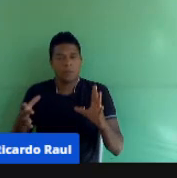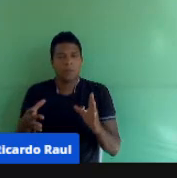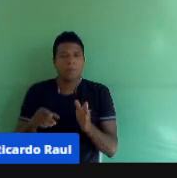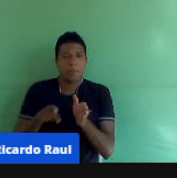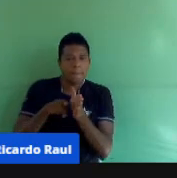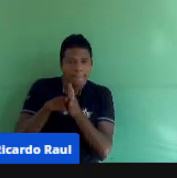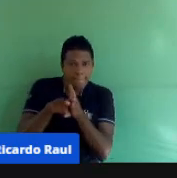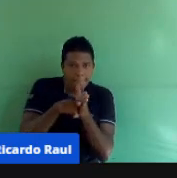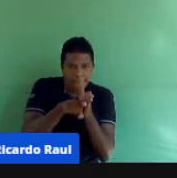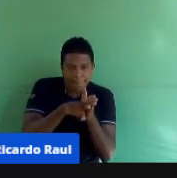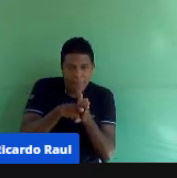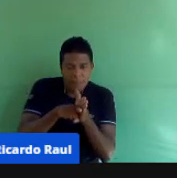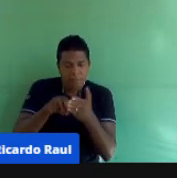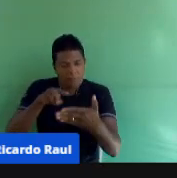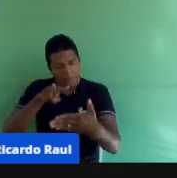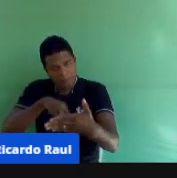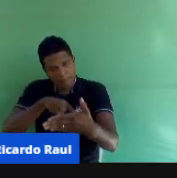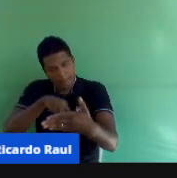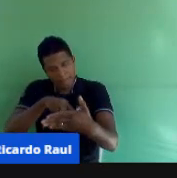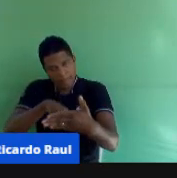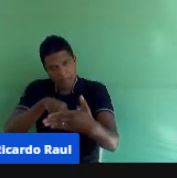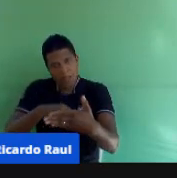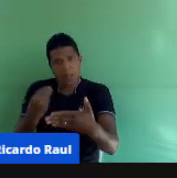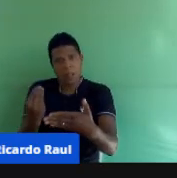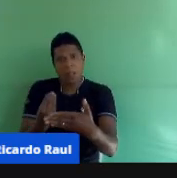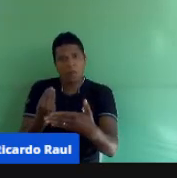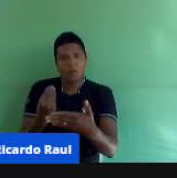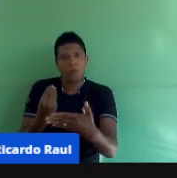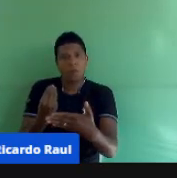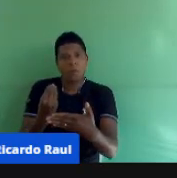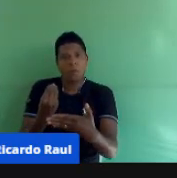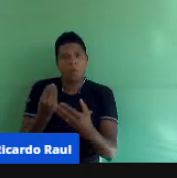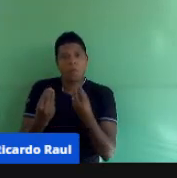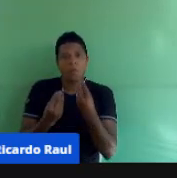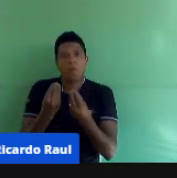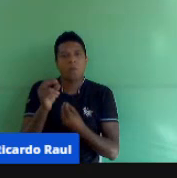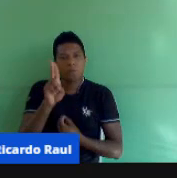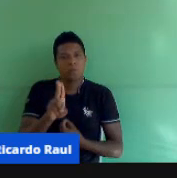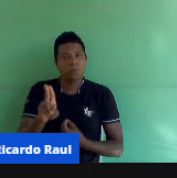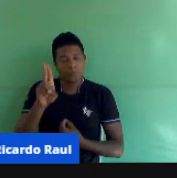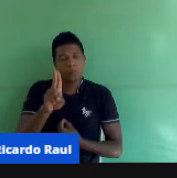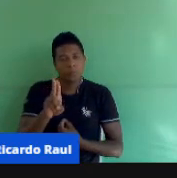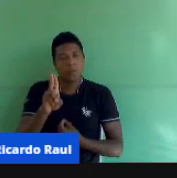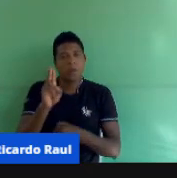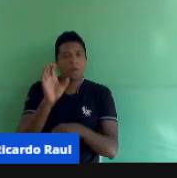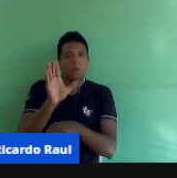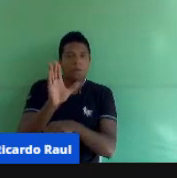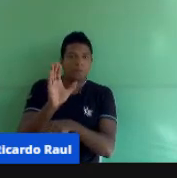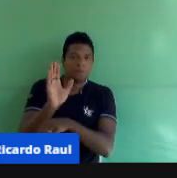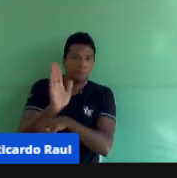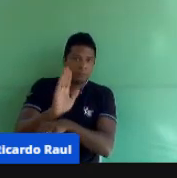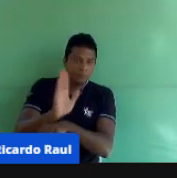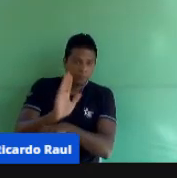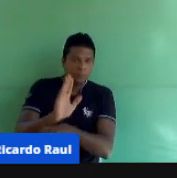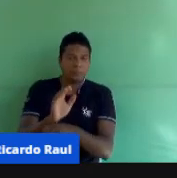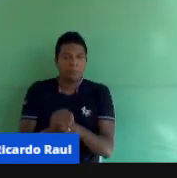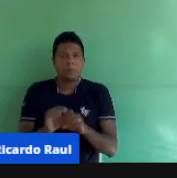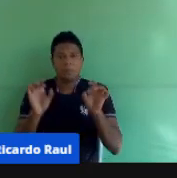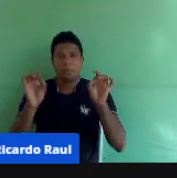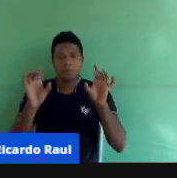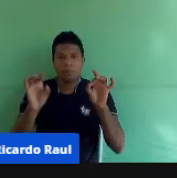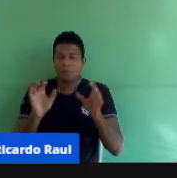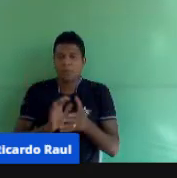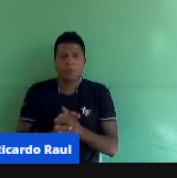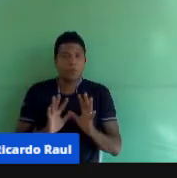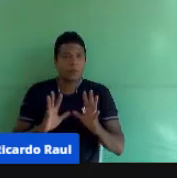então a gente foi ler sobre a utilização desse recurso, e esse momento também nosso, que é super especial, não são todas as redes que